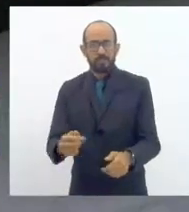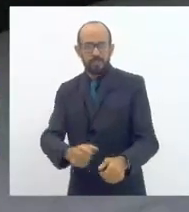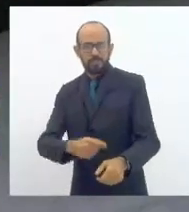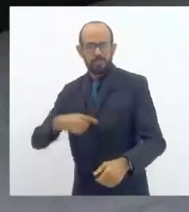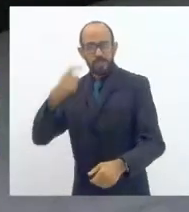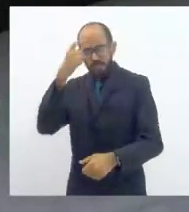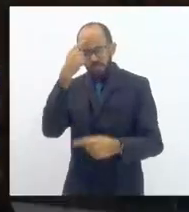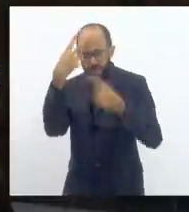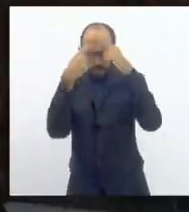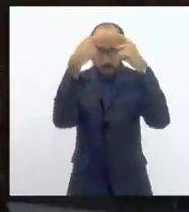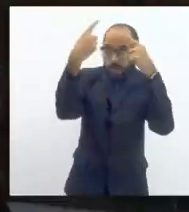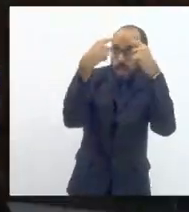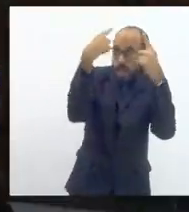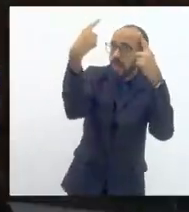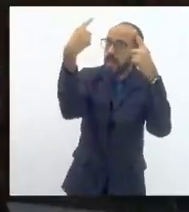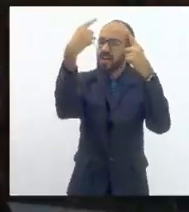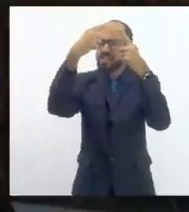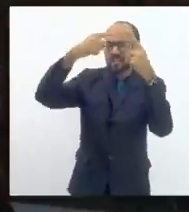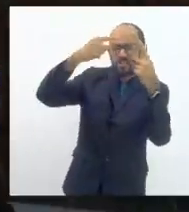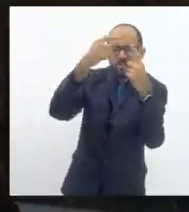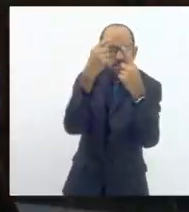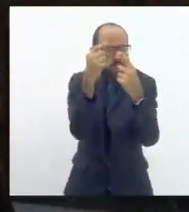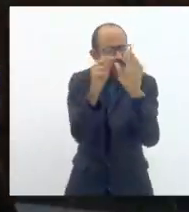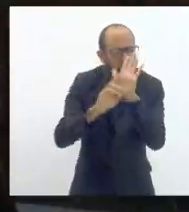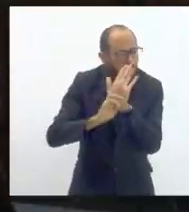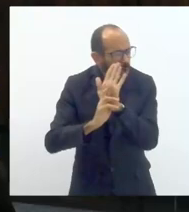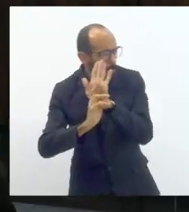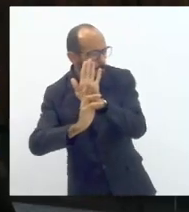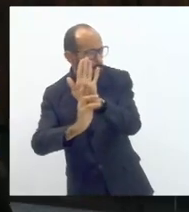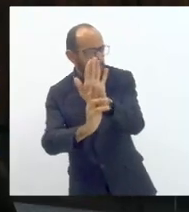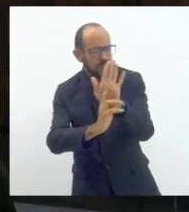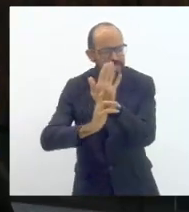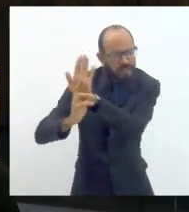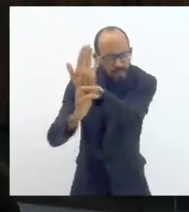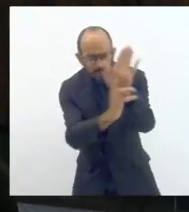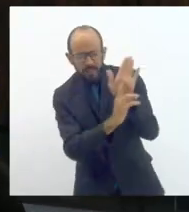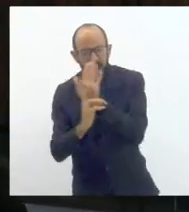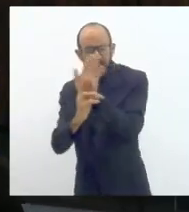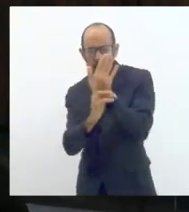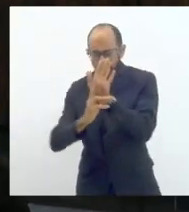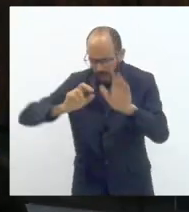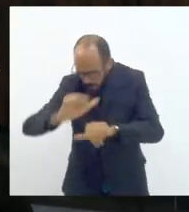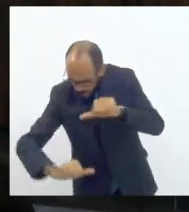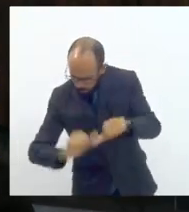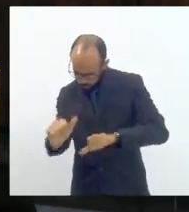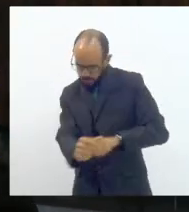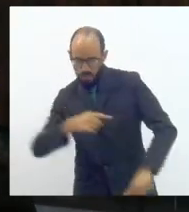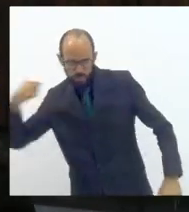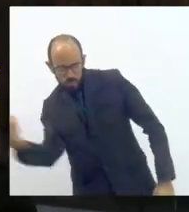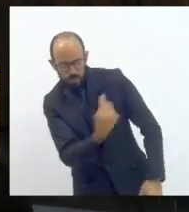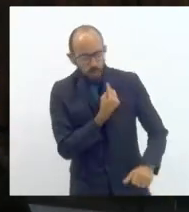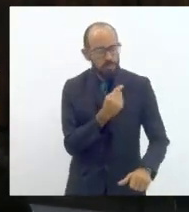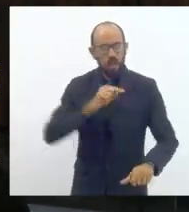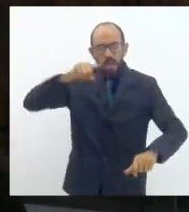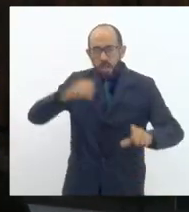Nossas ideias ganham voz, a mudança está em